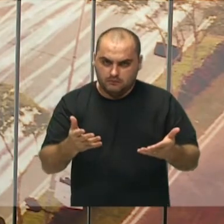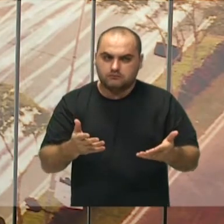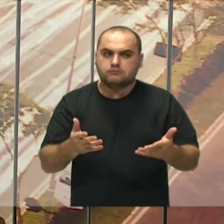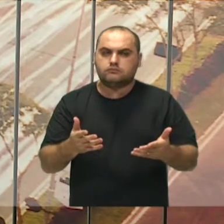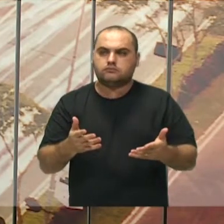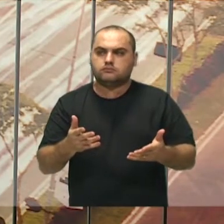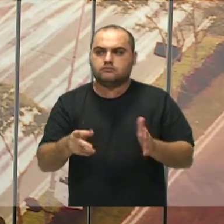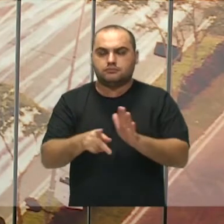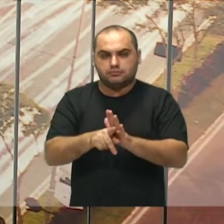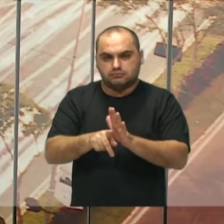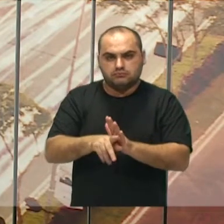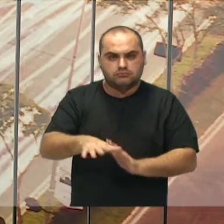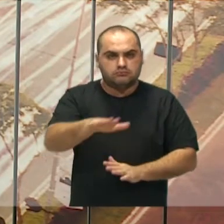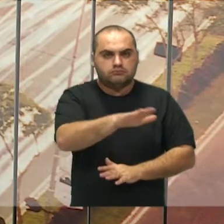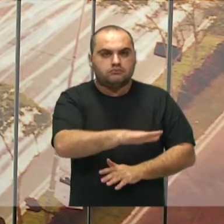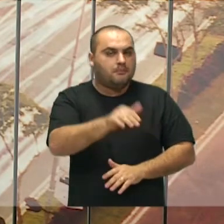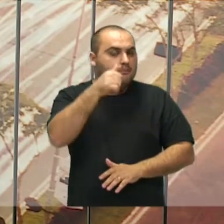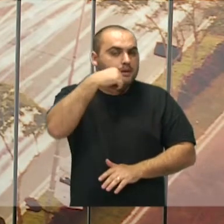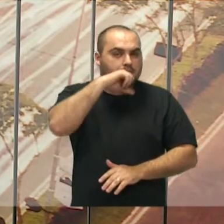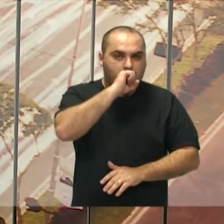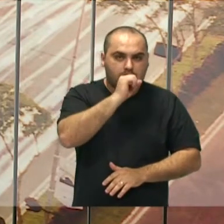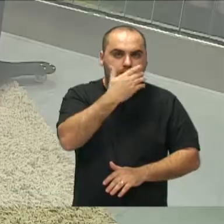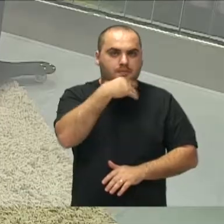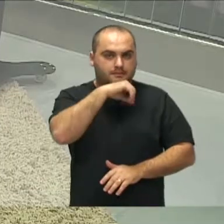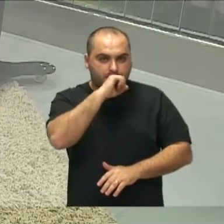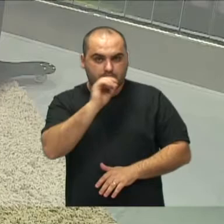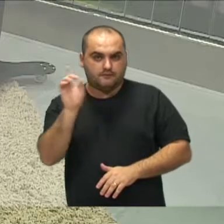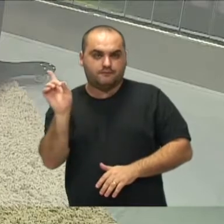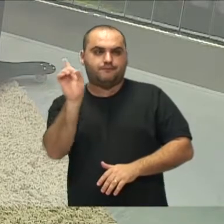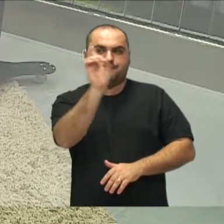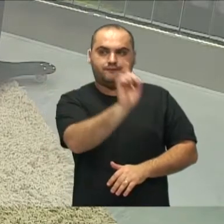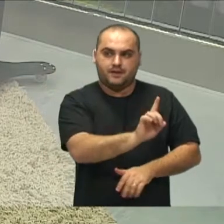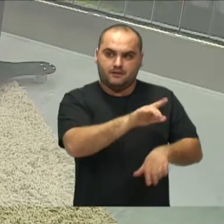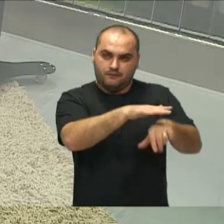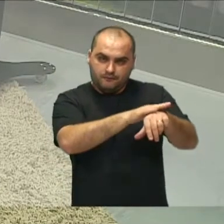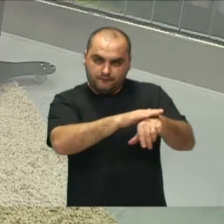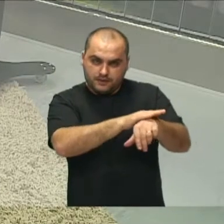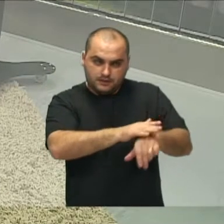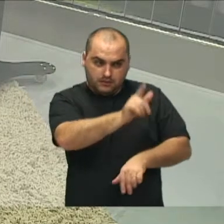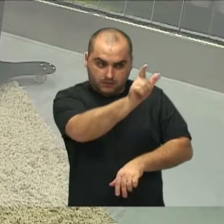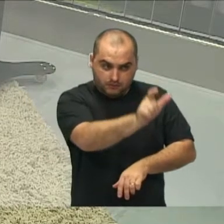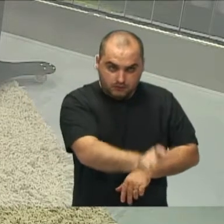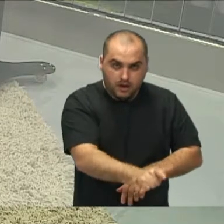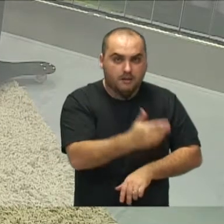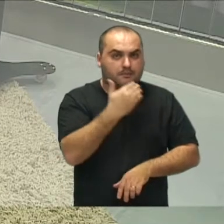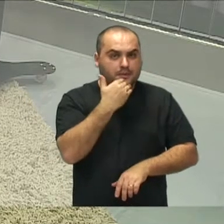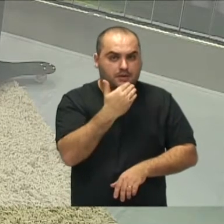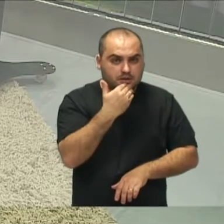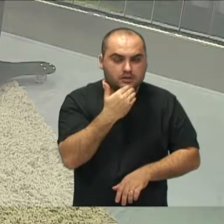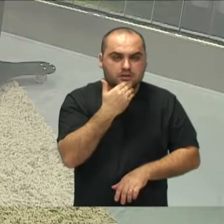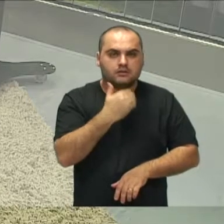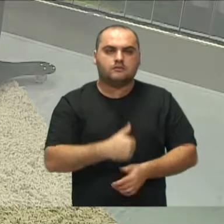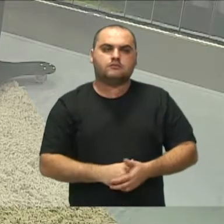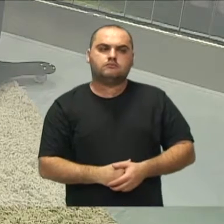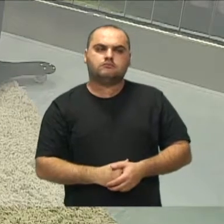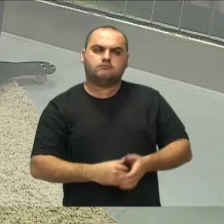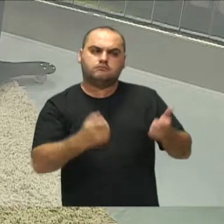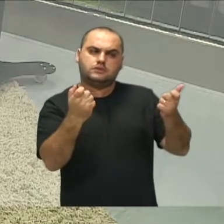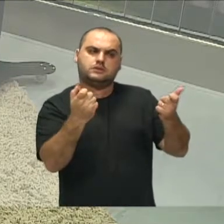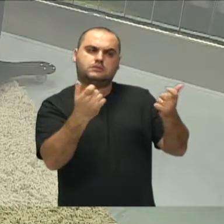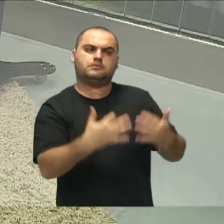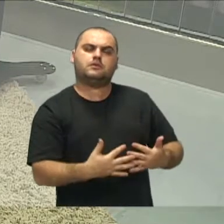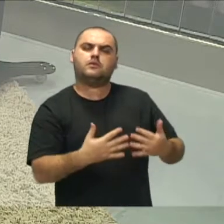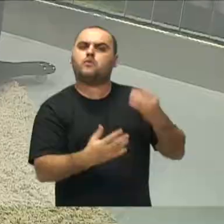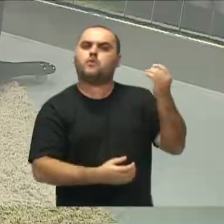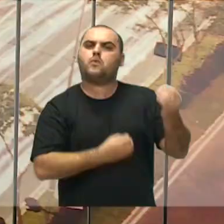essa demanda também dos pais? Eles vêm conversar contigo e fazer esse pedido? Como é que está essa